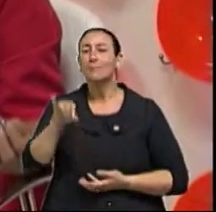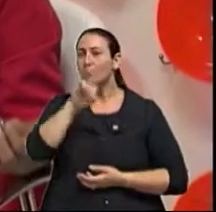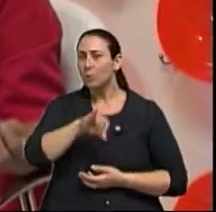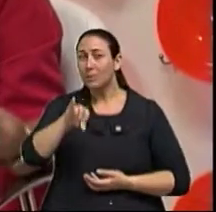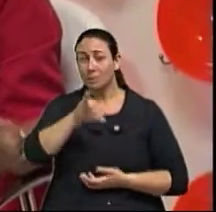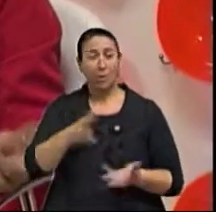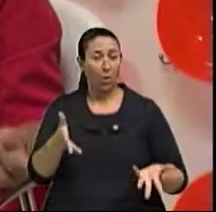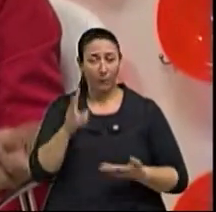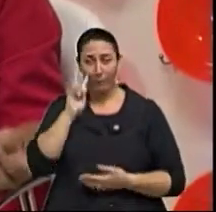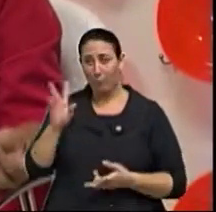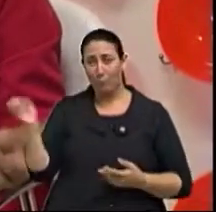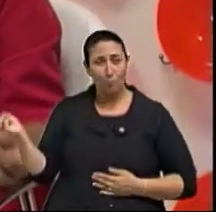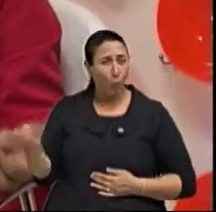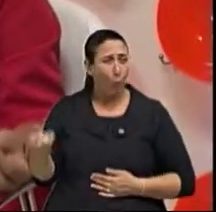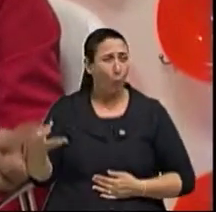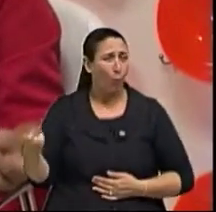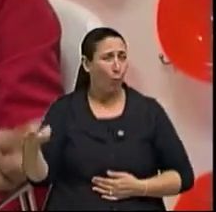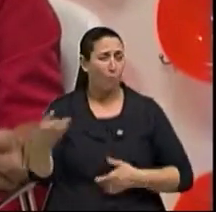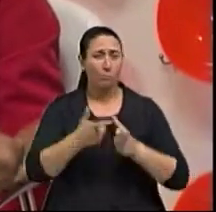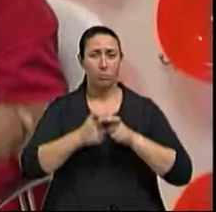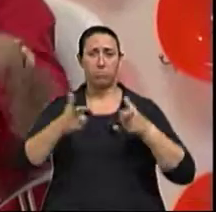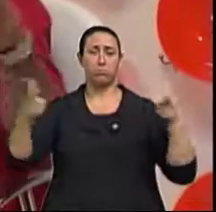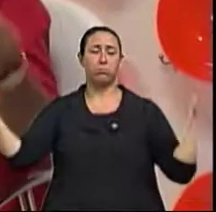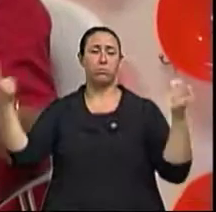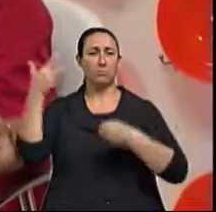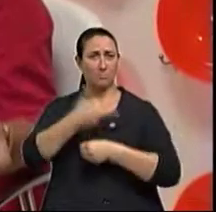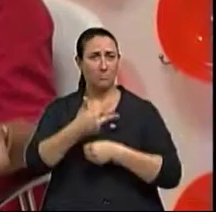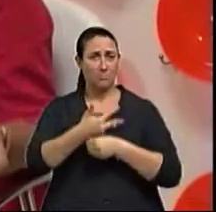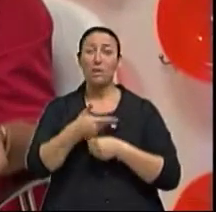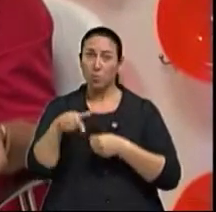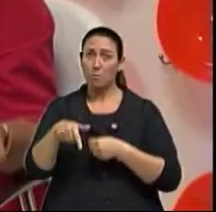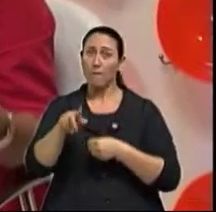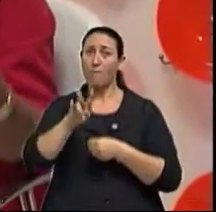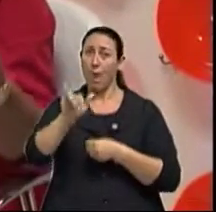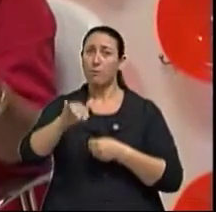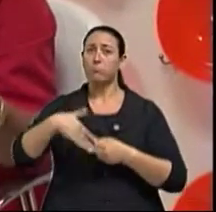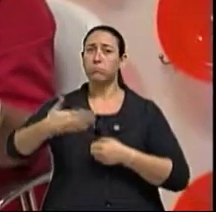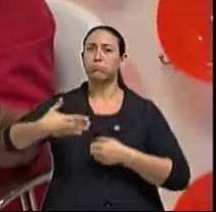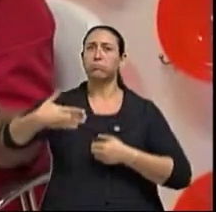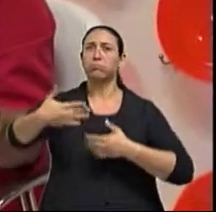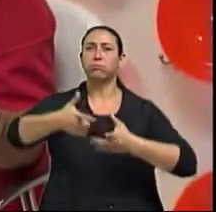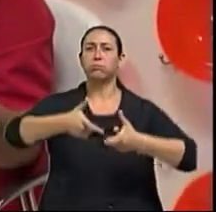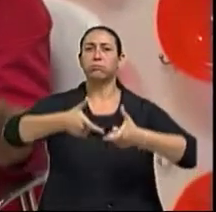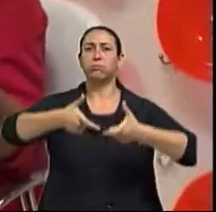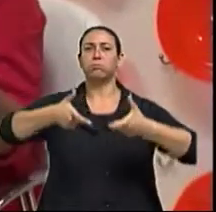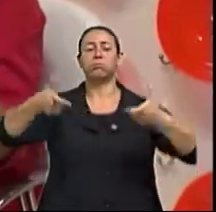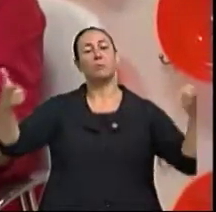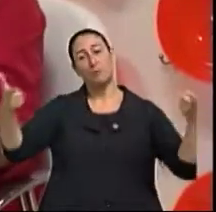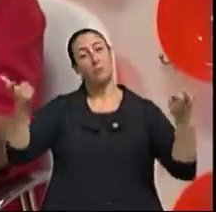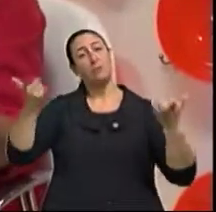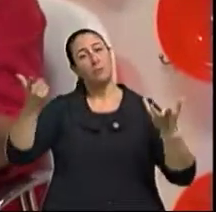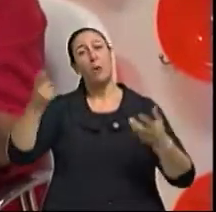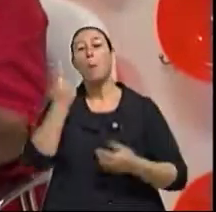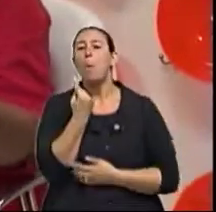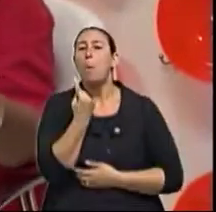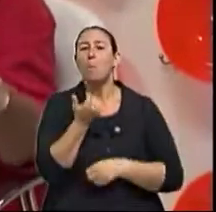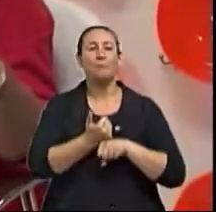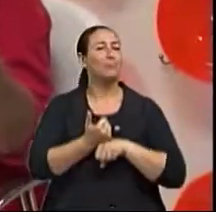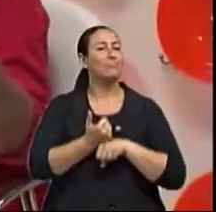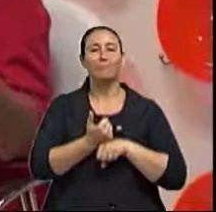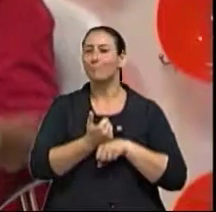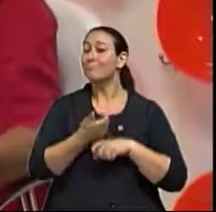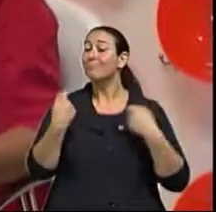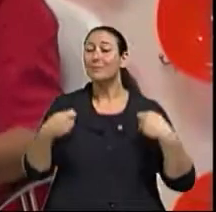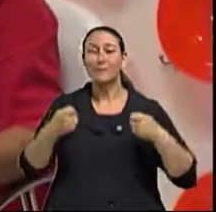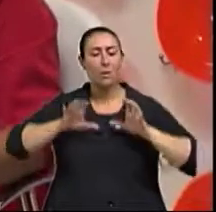nova nessa sociedade do que a velhice, do que o número de velhos. E que isso vai continuar crescendo e que nós temos que ter não um profissional, nós temos que ter